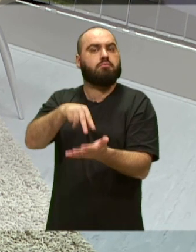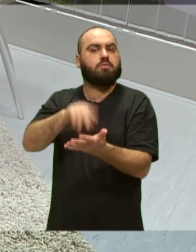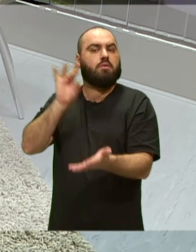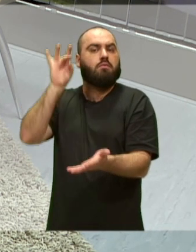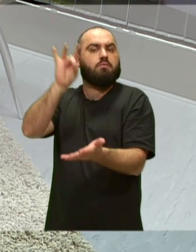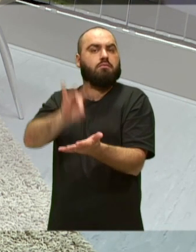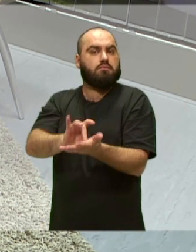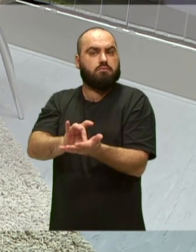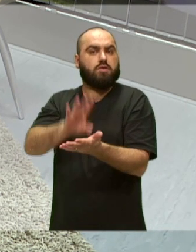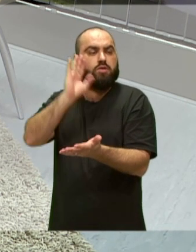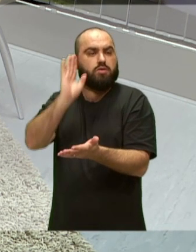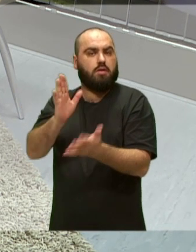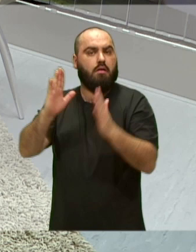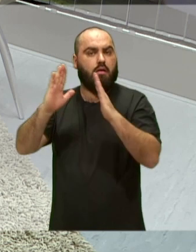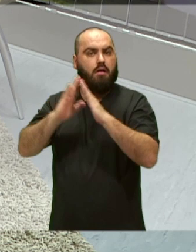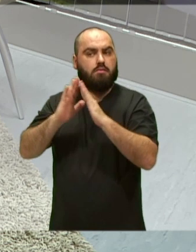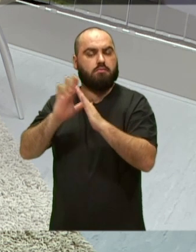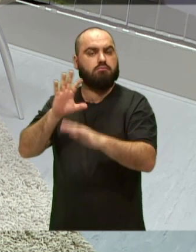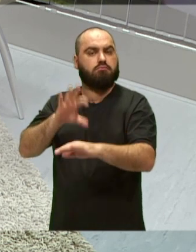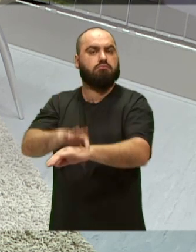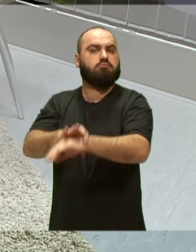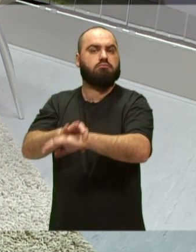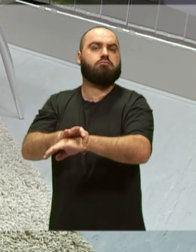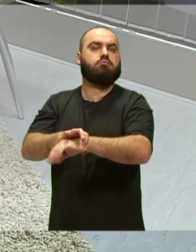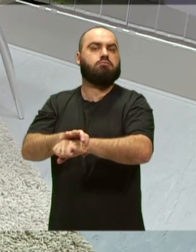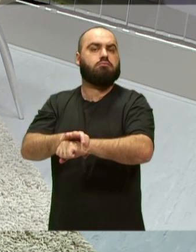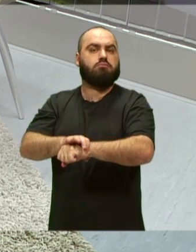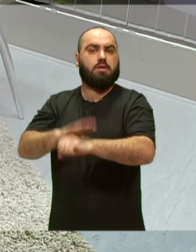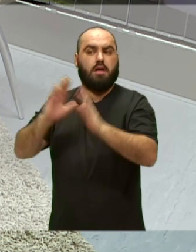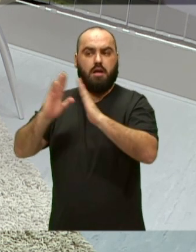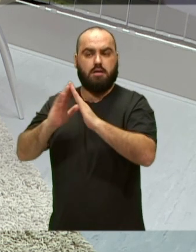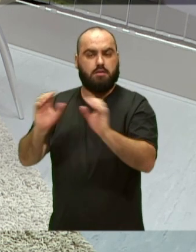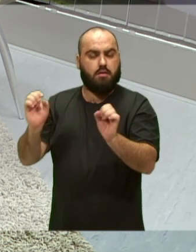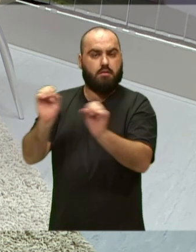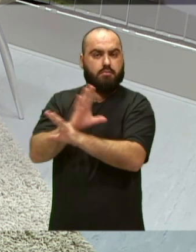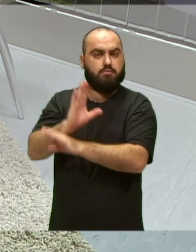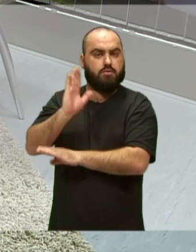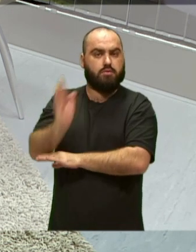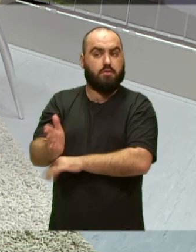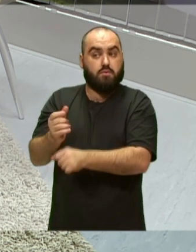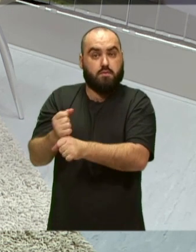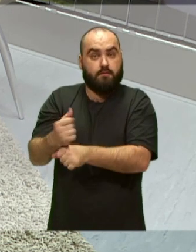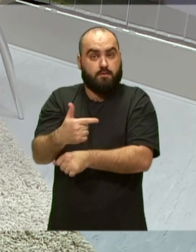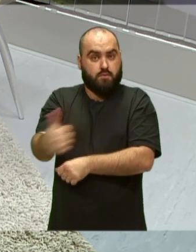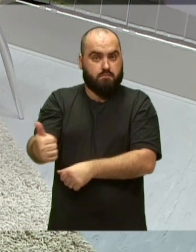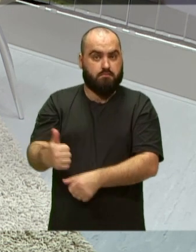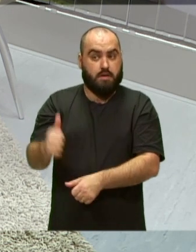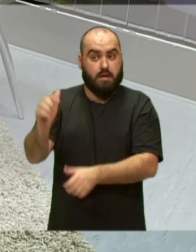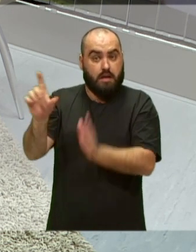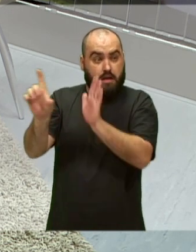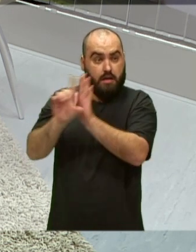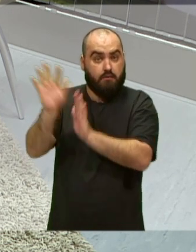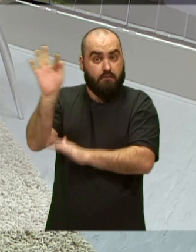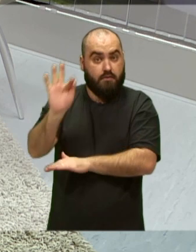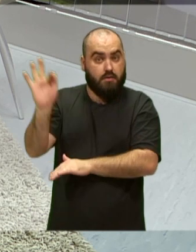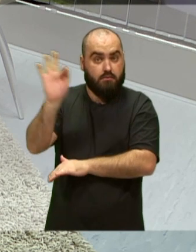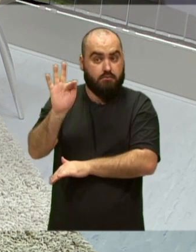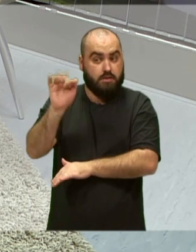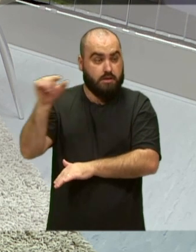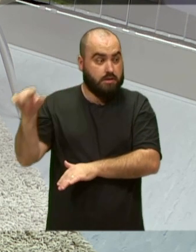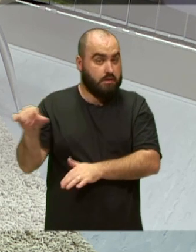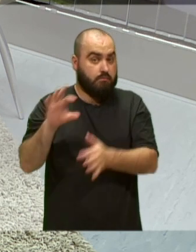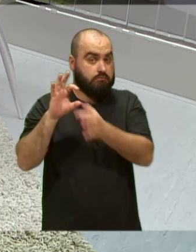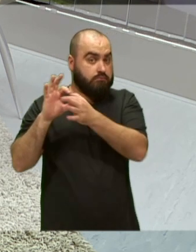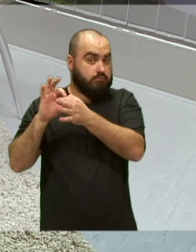imóveis já edificados Conforme a lei federal número 14.285 de 2021 né isso aqui tá dentro do contexto do plano